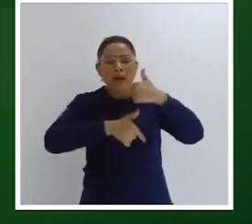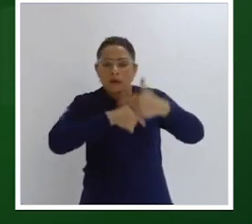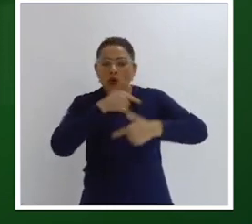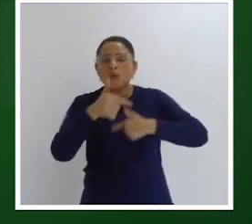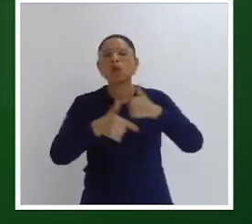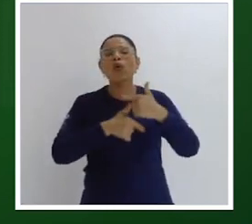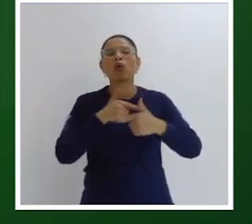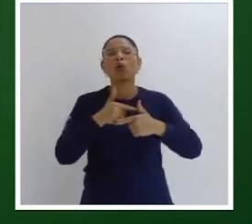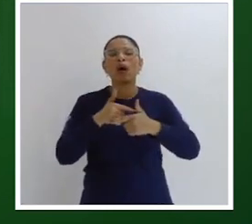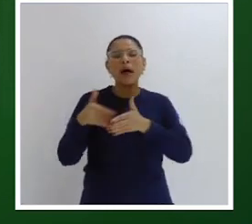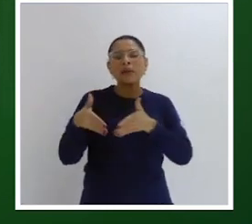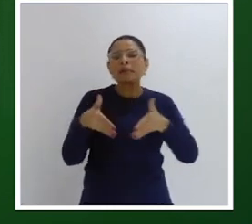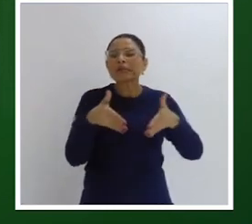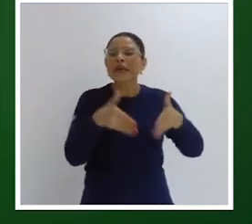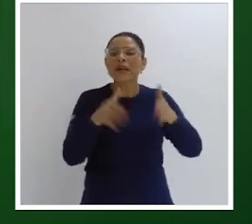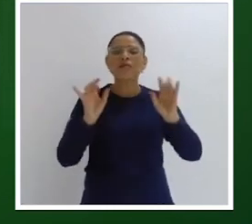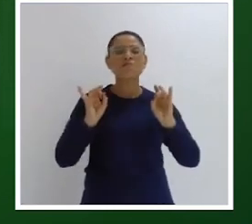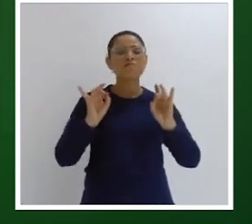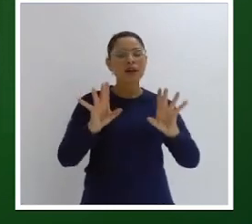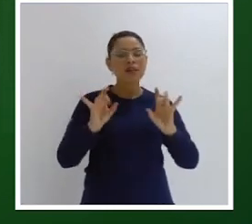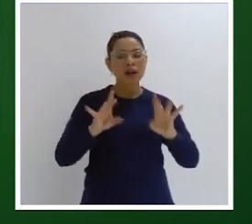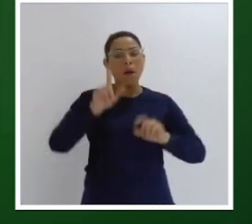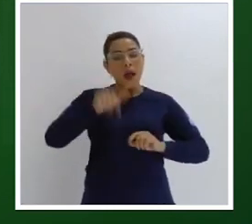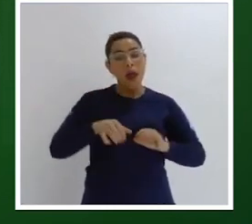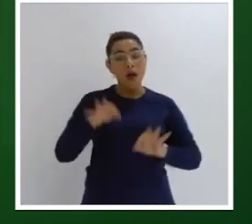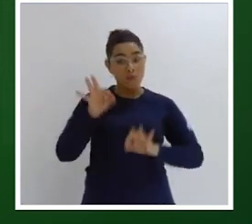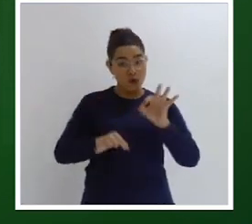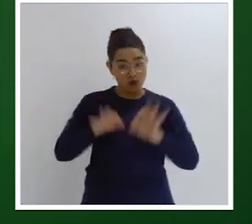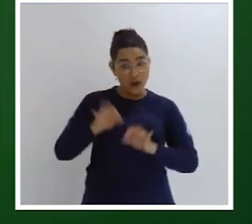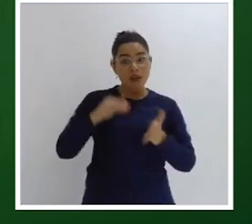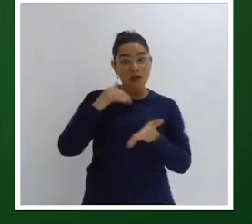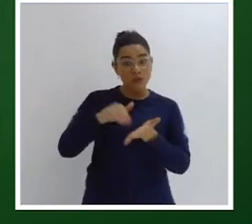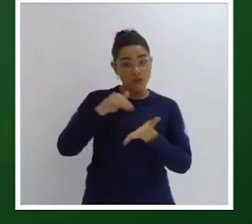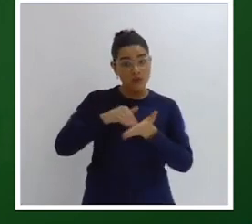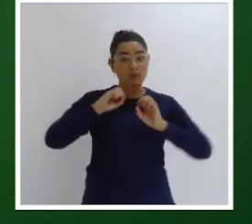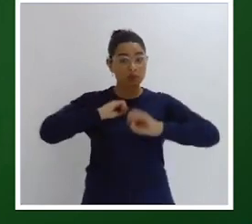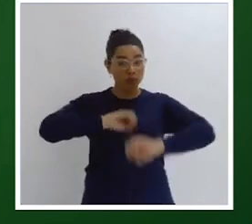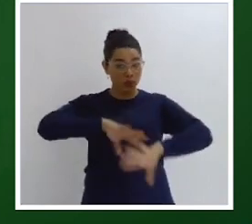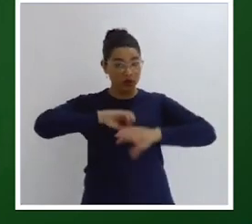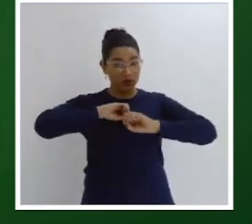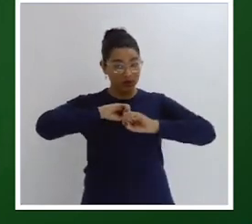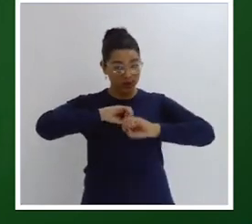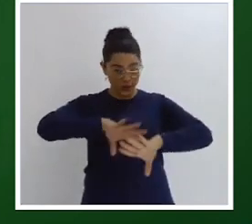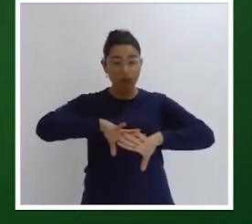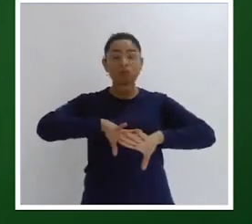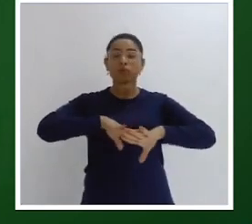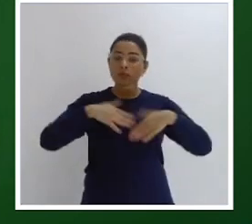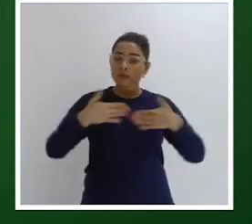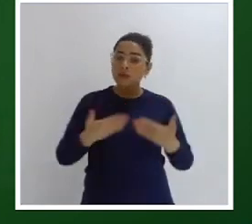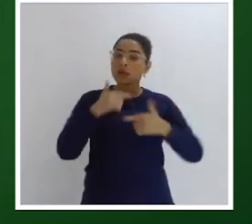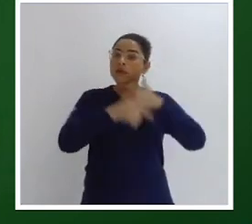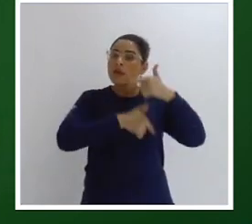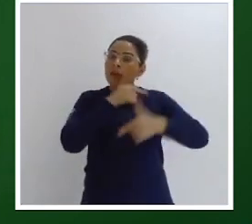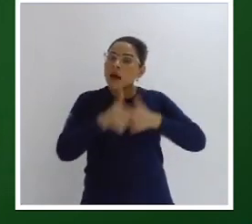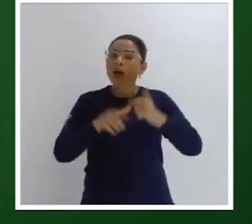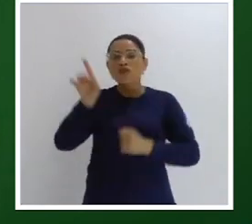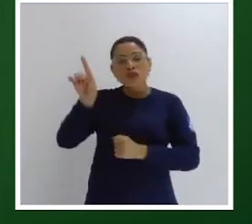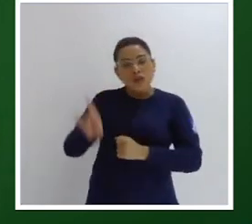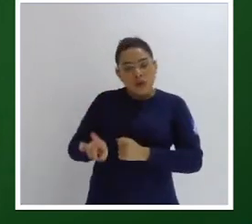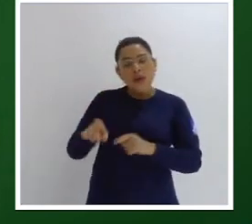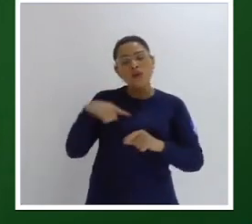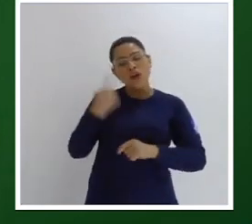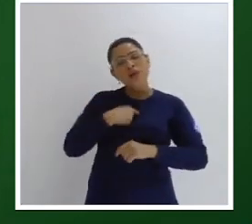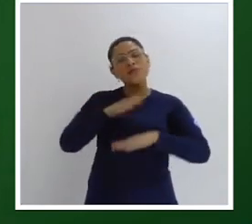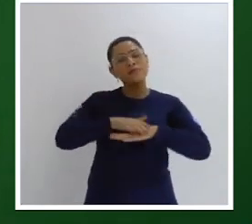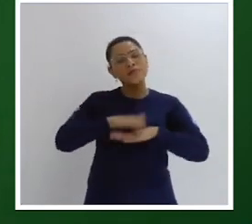Especial é uma um projeto da Secretaria da Educação ele trabalhou com a equipe da diretoria e nós fizemos